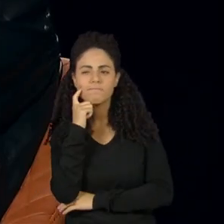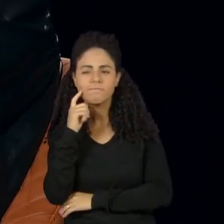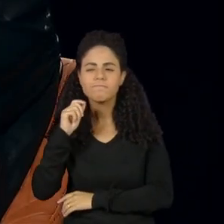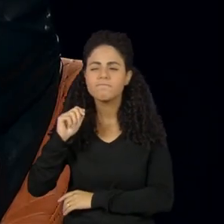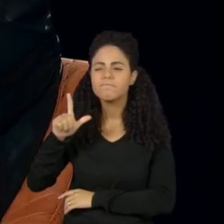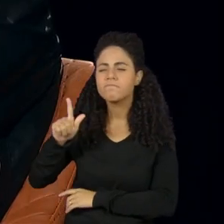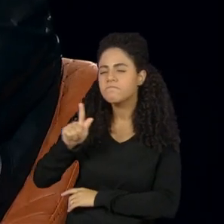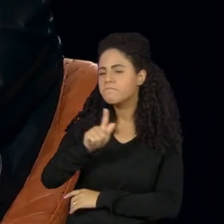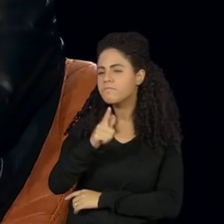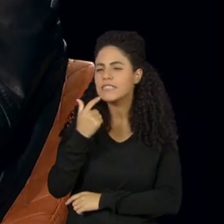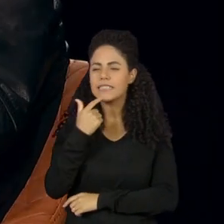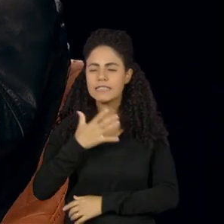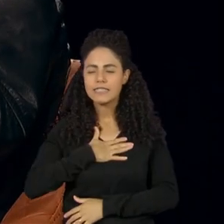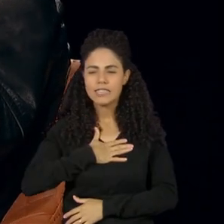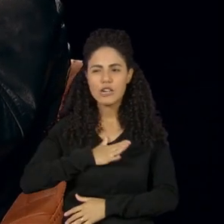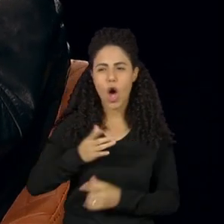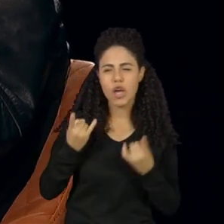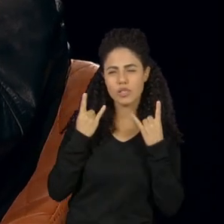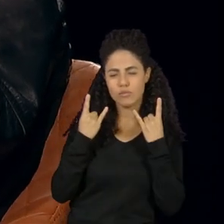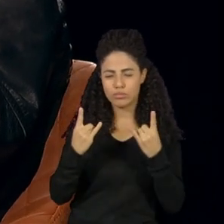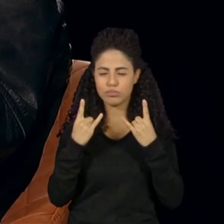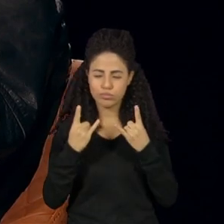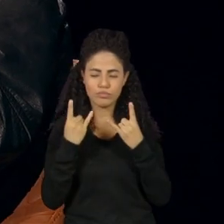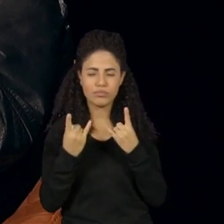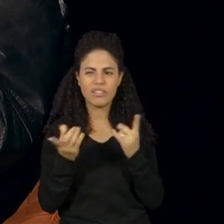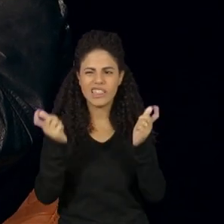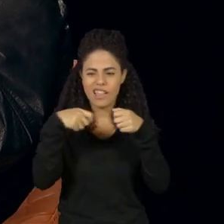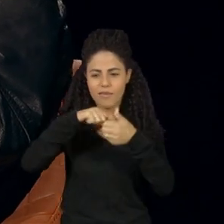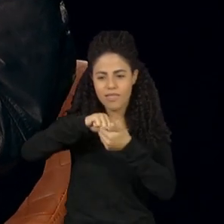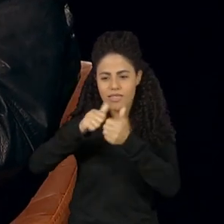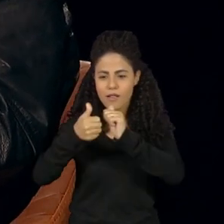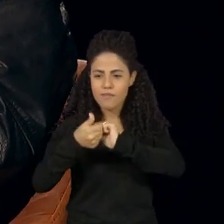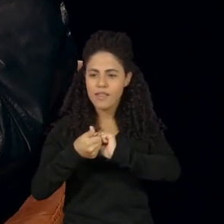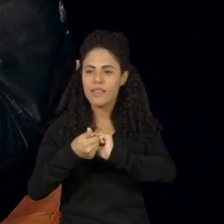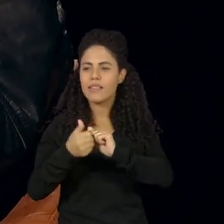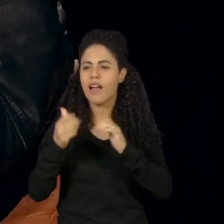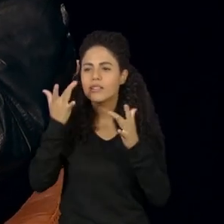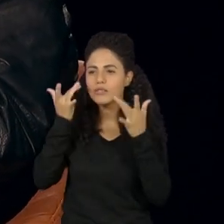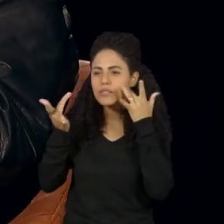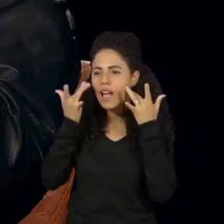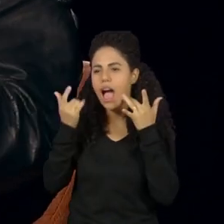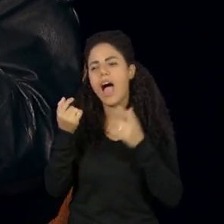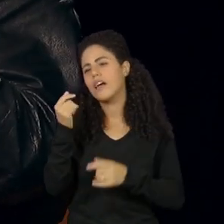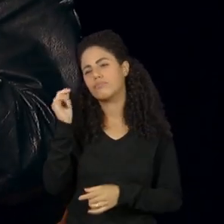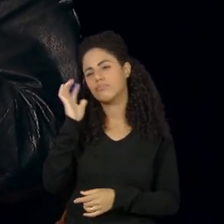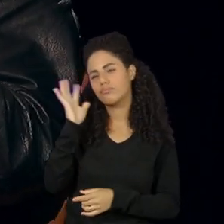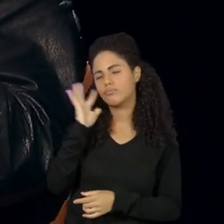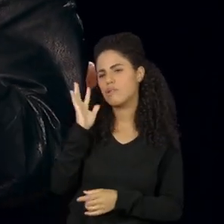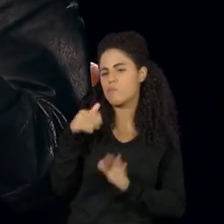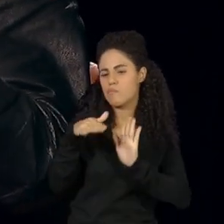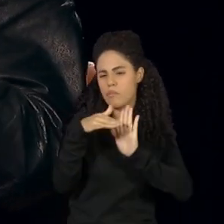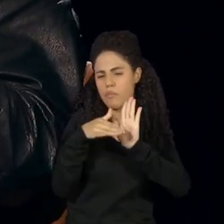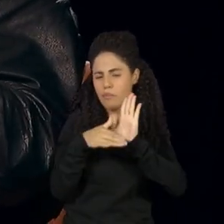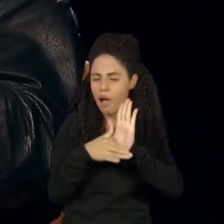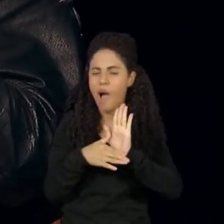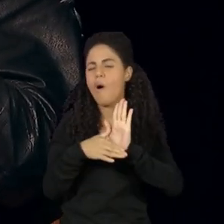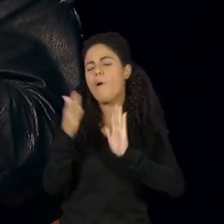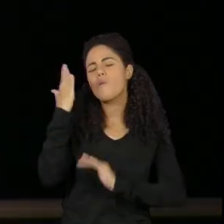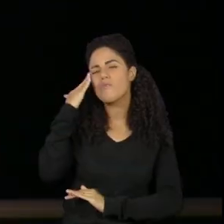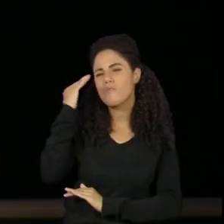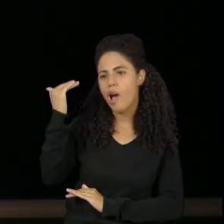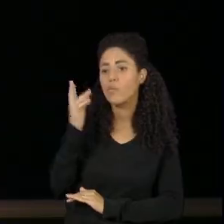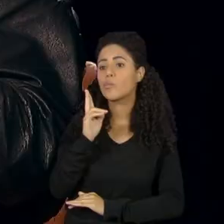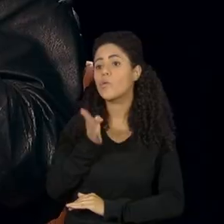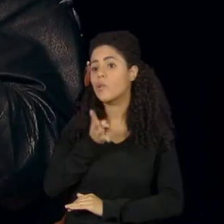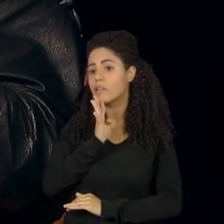gosto tanto de rock and roll, acho que eu posso levar para o teatro. Então, eu não tinha muito interesse. Lógico que eu tinha lido Brecht, Stanislavski, Artaud, Grotowski, etc. No